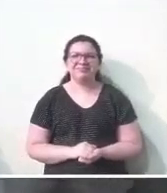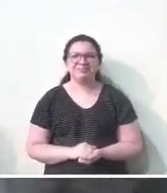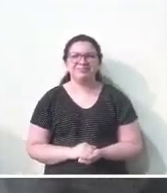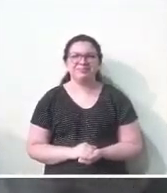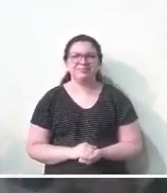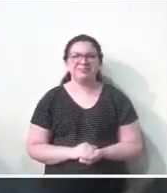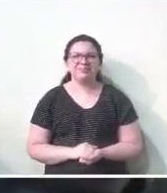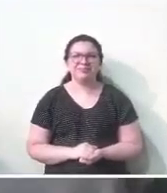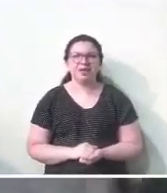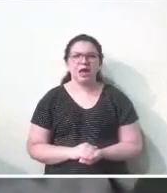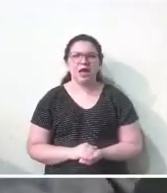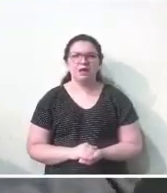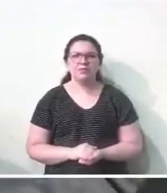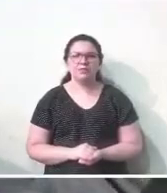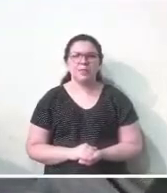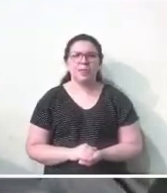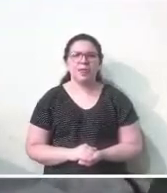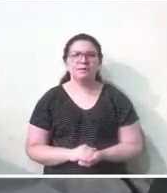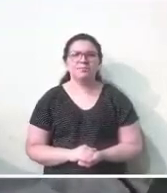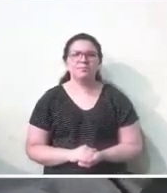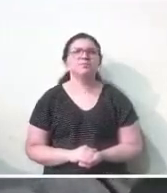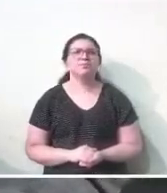para cima, quem está em mim é para cima.